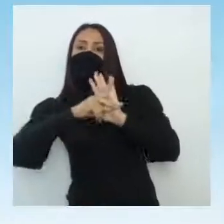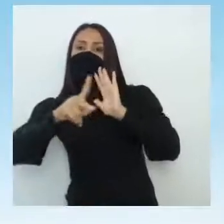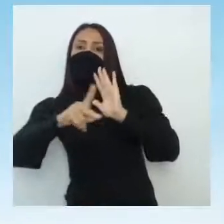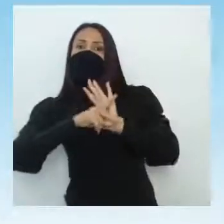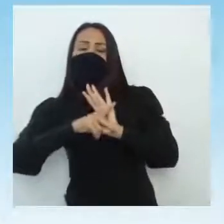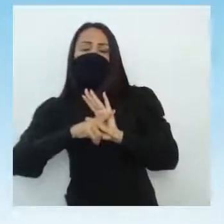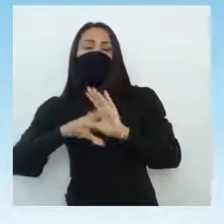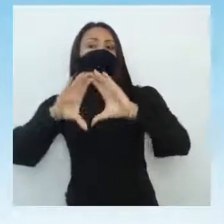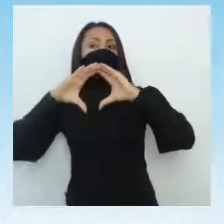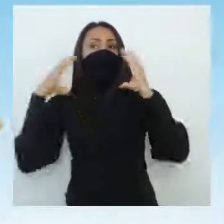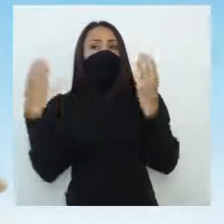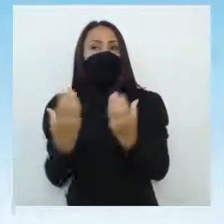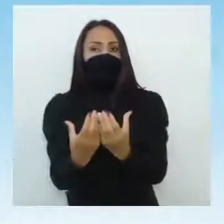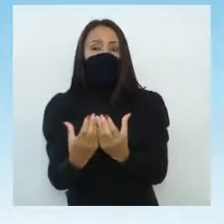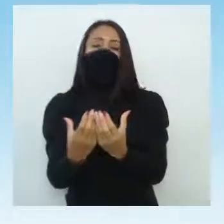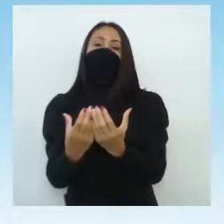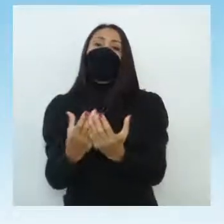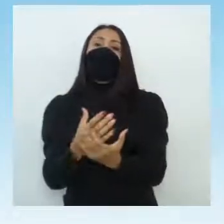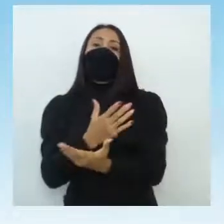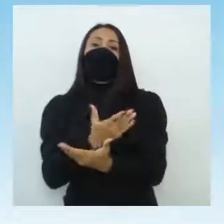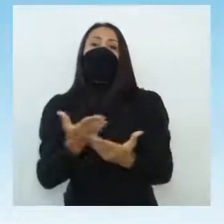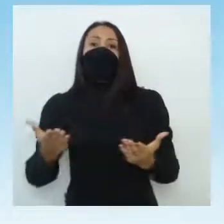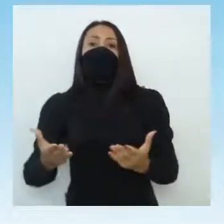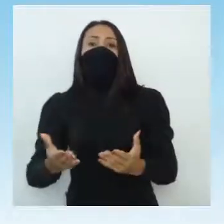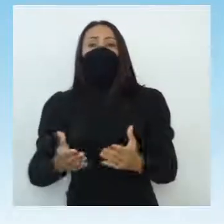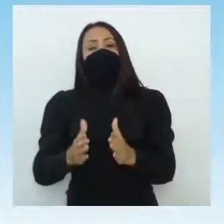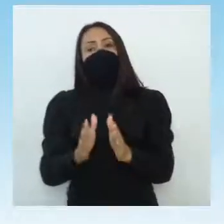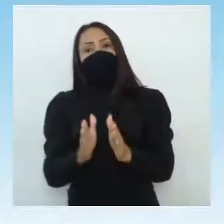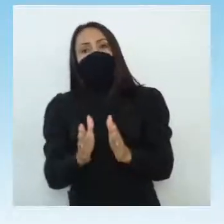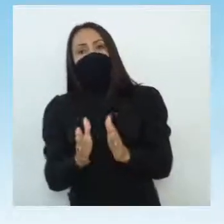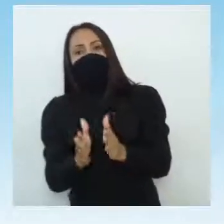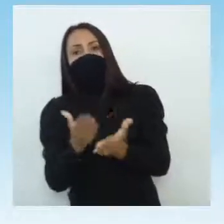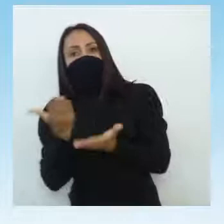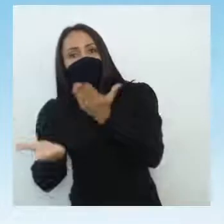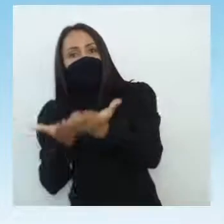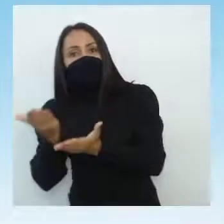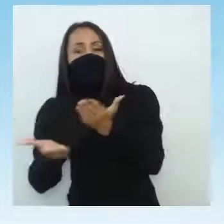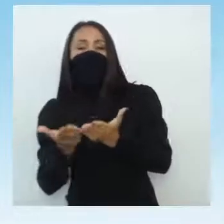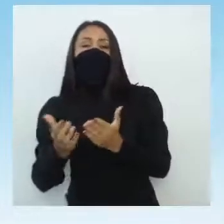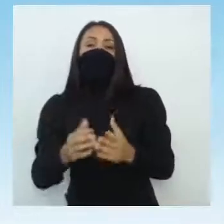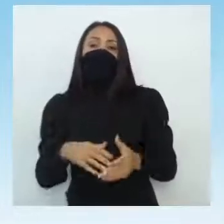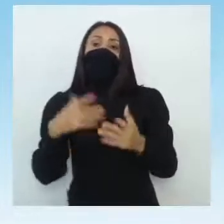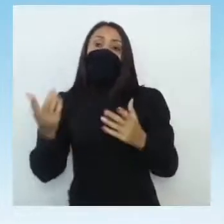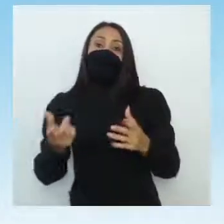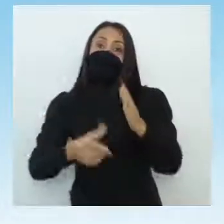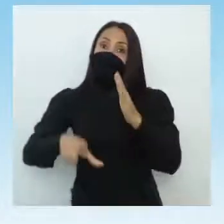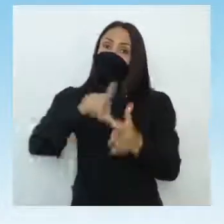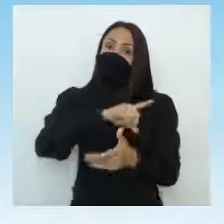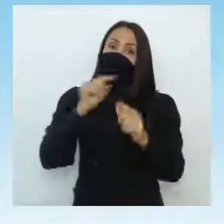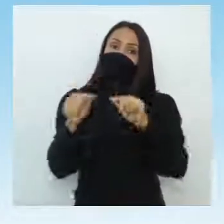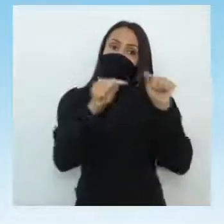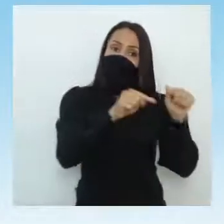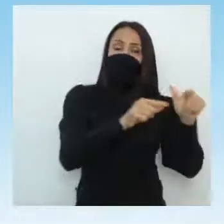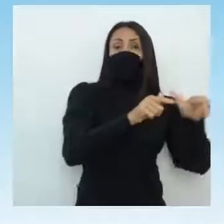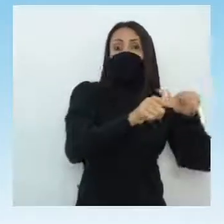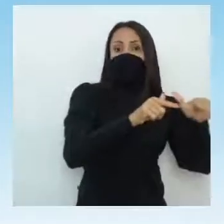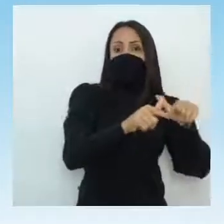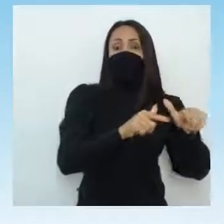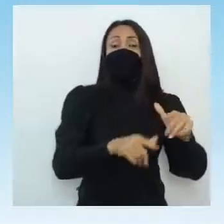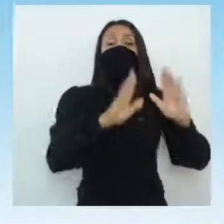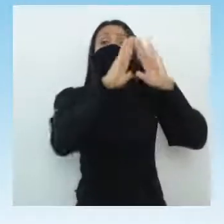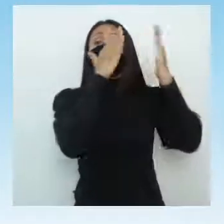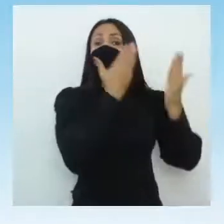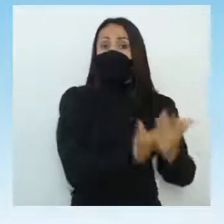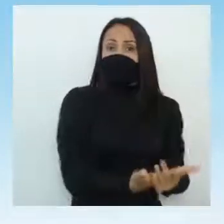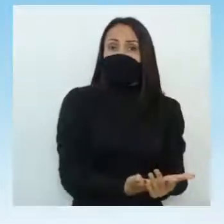a Congregação Missionárias da Caridade, já que a sua congregação anterior era uma congregação de colégios